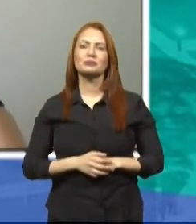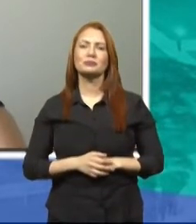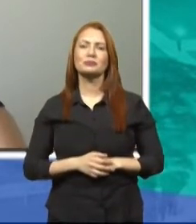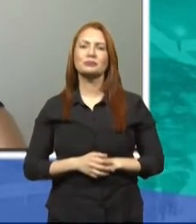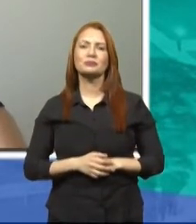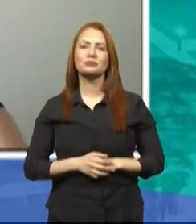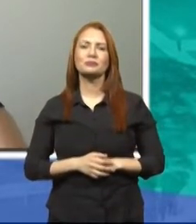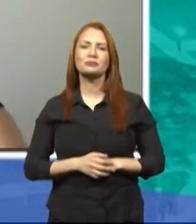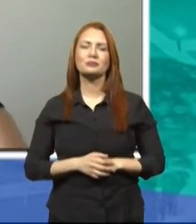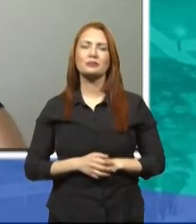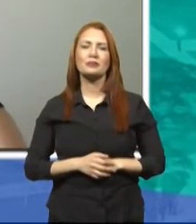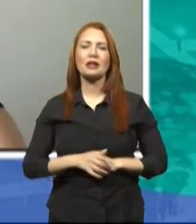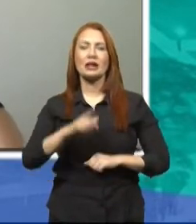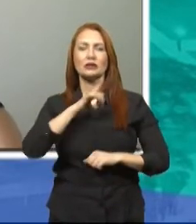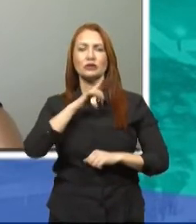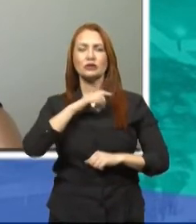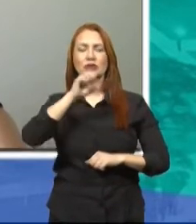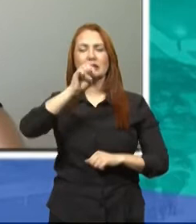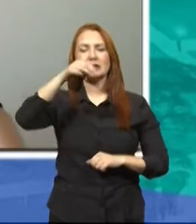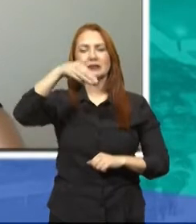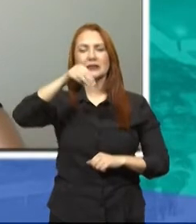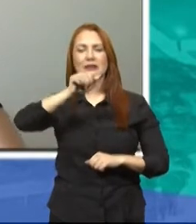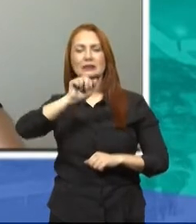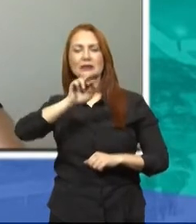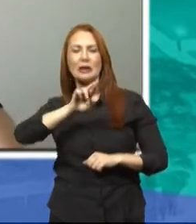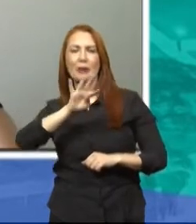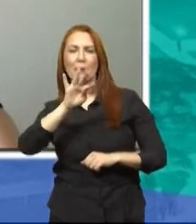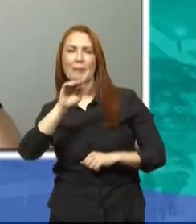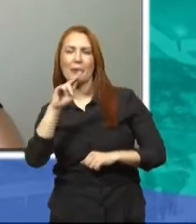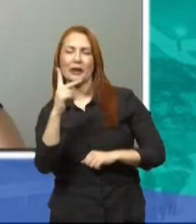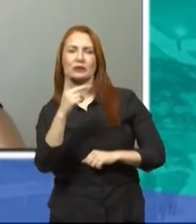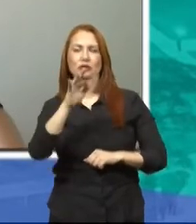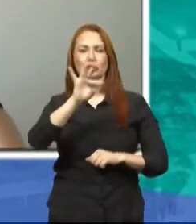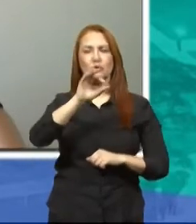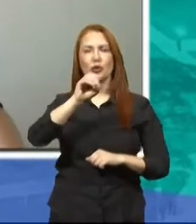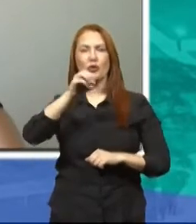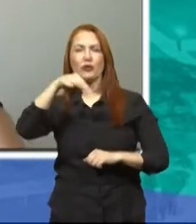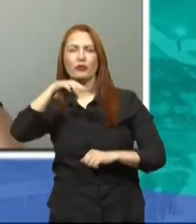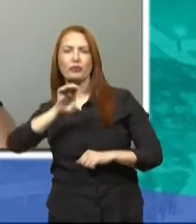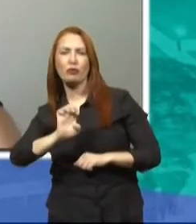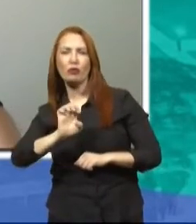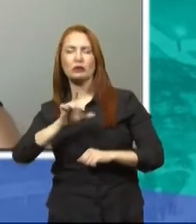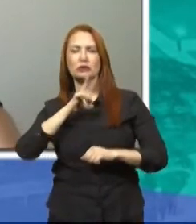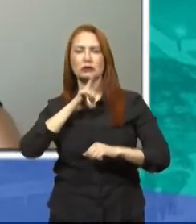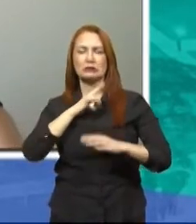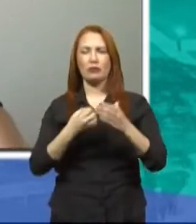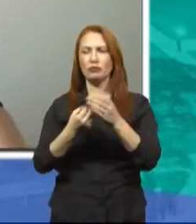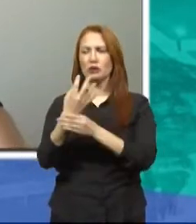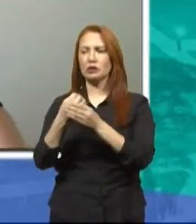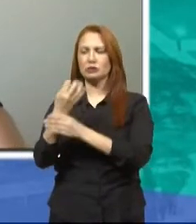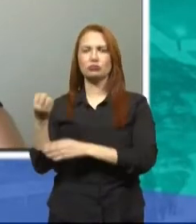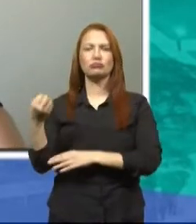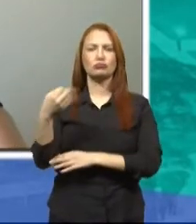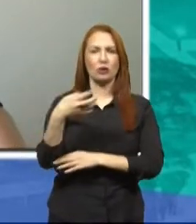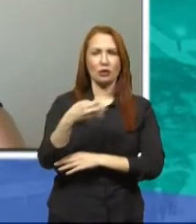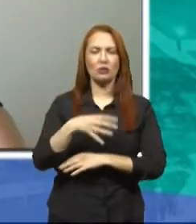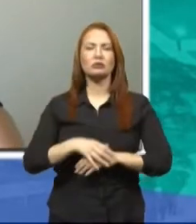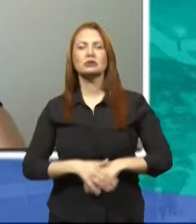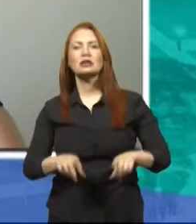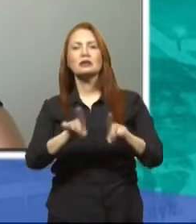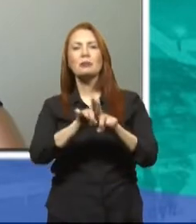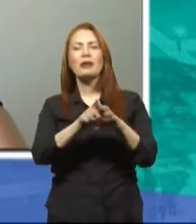dos smartphones, alguns desses deixaram de existir, outros novos surgiram. com o desenvolvimento da internet, do 3G, do